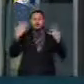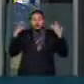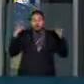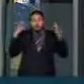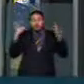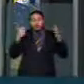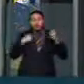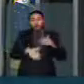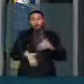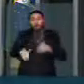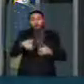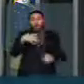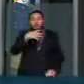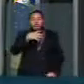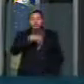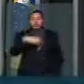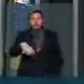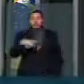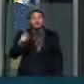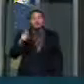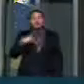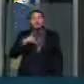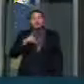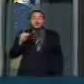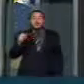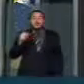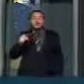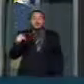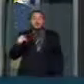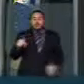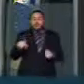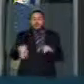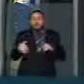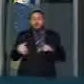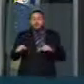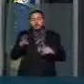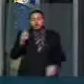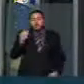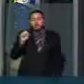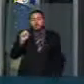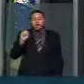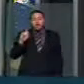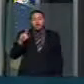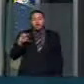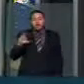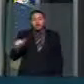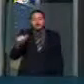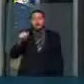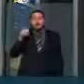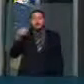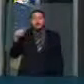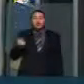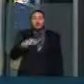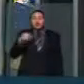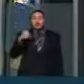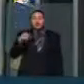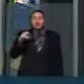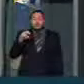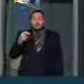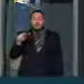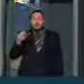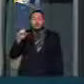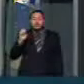Rui acontecerá em Salvador, no próximo dia 7 de setembro, na Basílica de Nossa Senhora da Conceição da Praia,